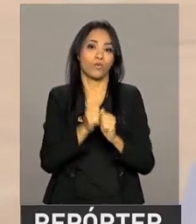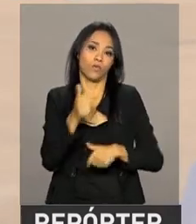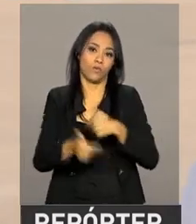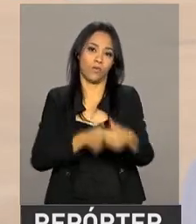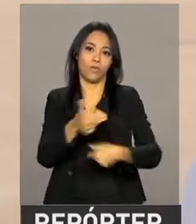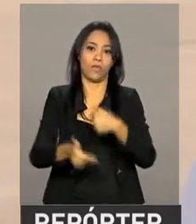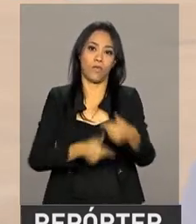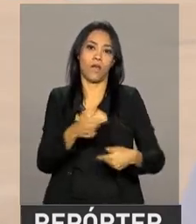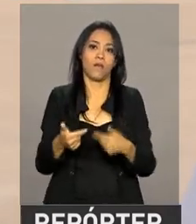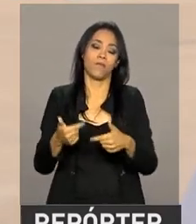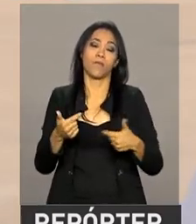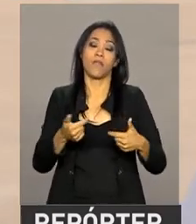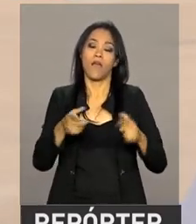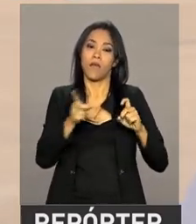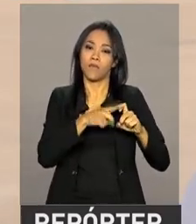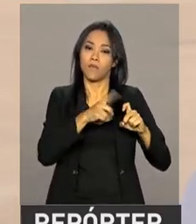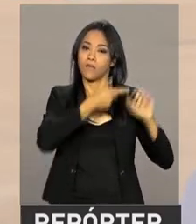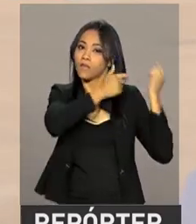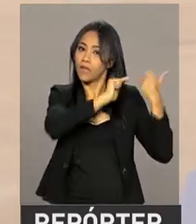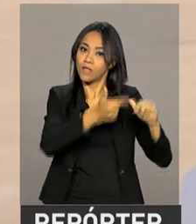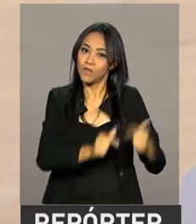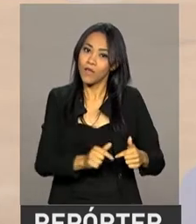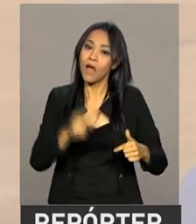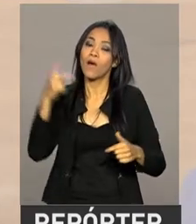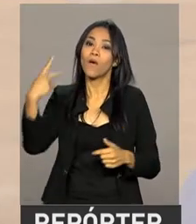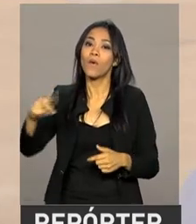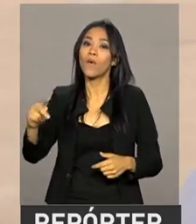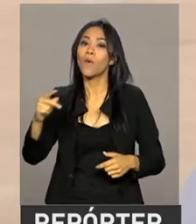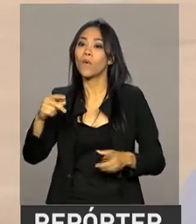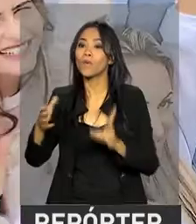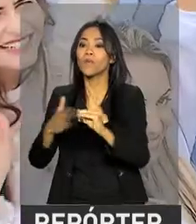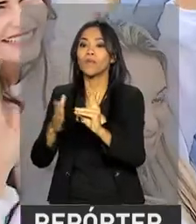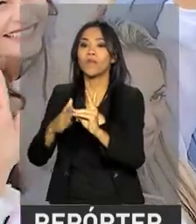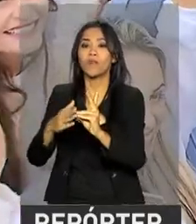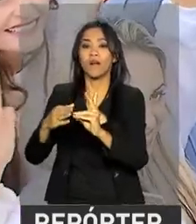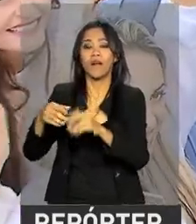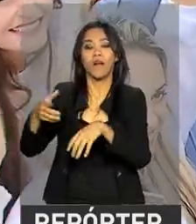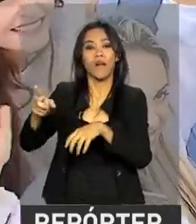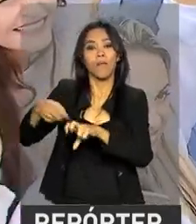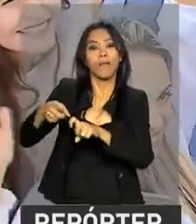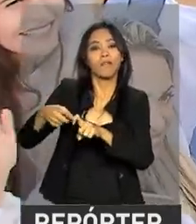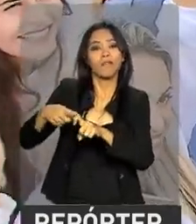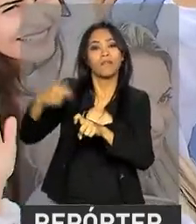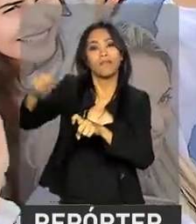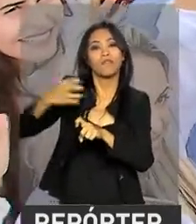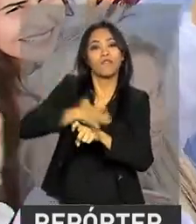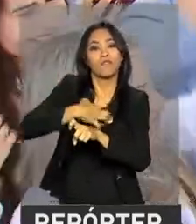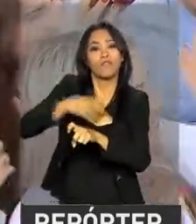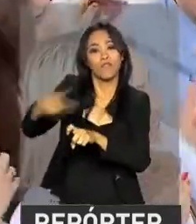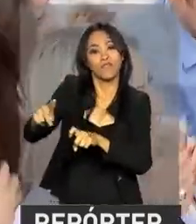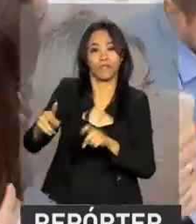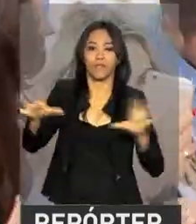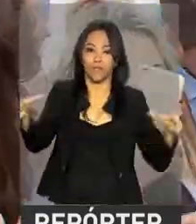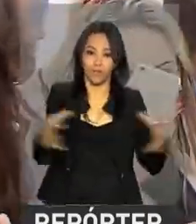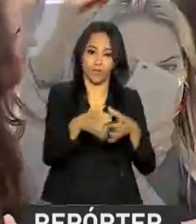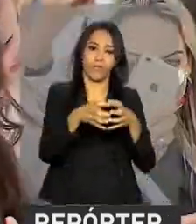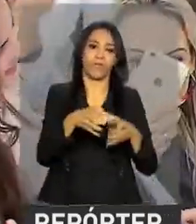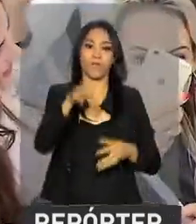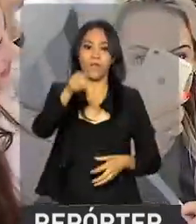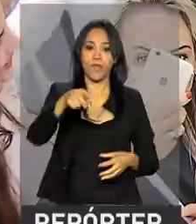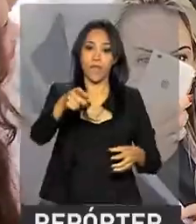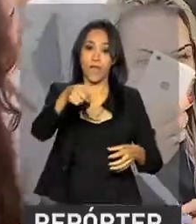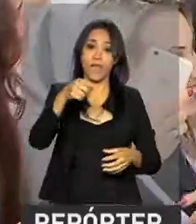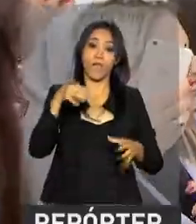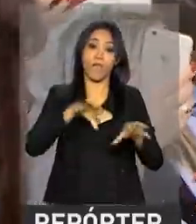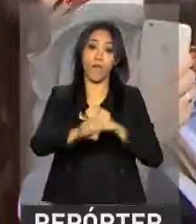a medicina tradicional com a medicina indígena que eles têm. Os novos médicos do programa são brasileiros formados